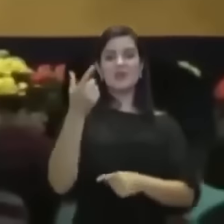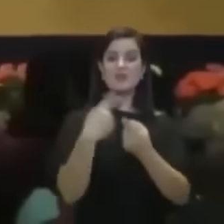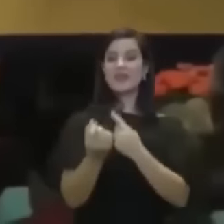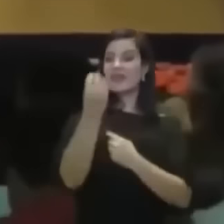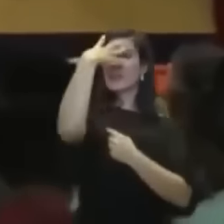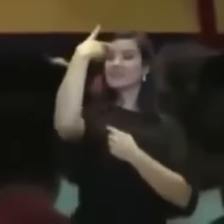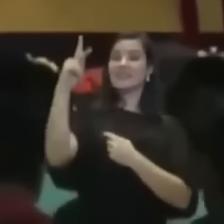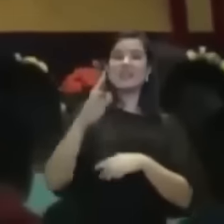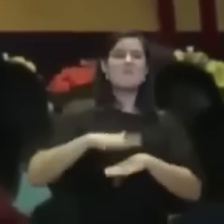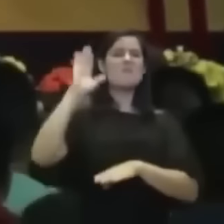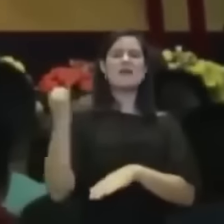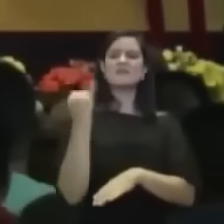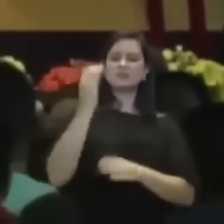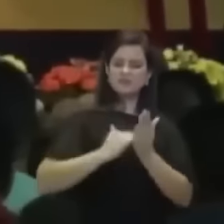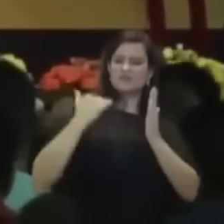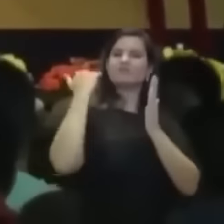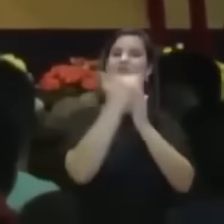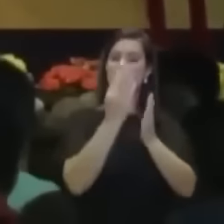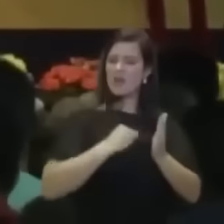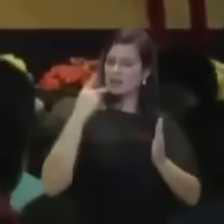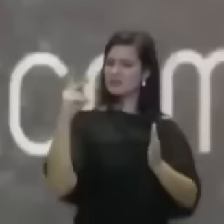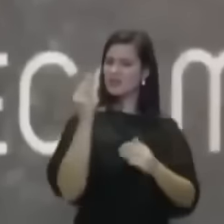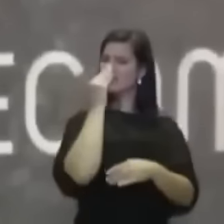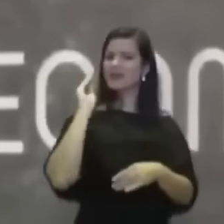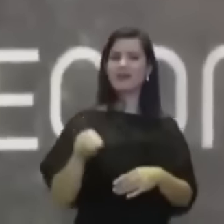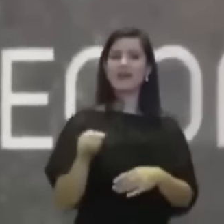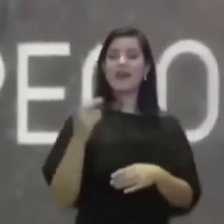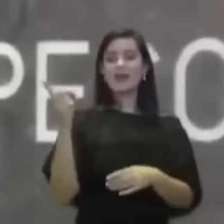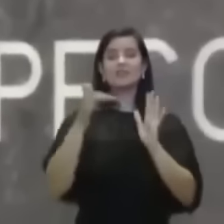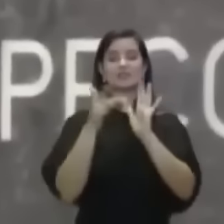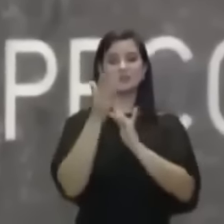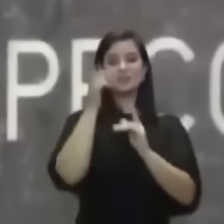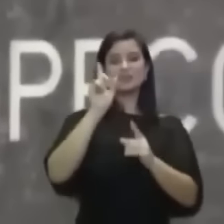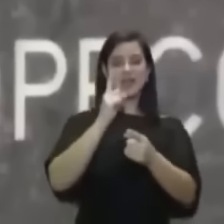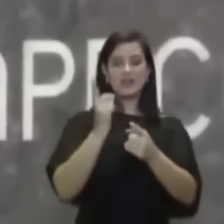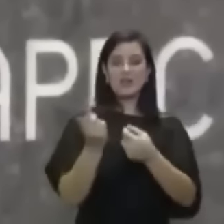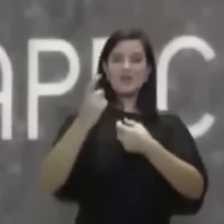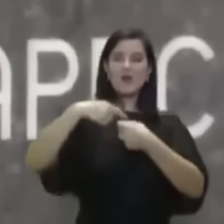pecado, a graça suficiente para restaurar a sua vida nesta noite.